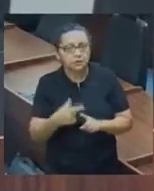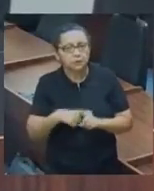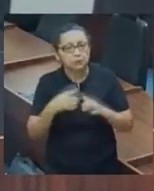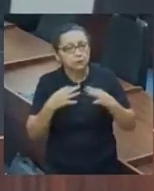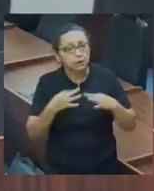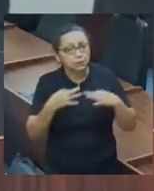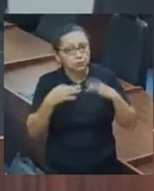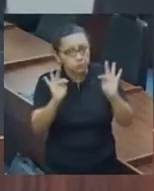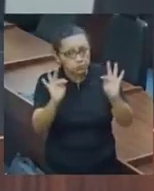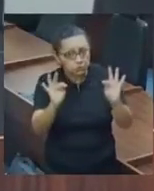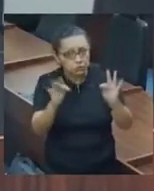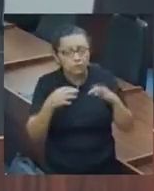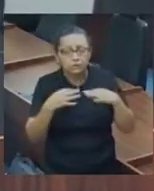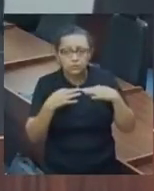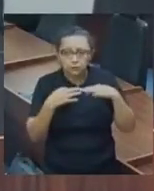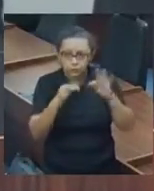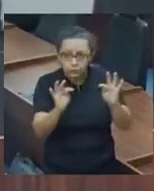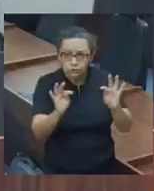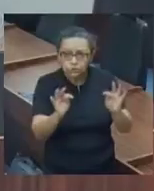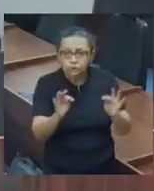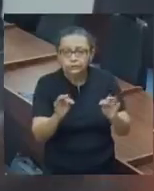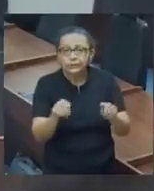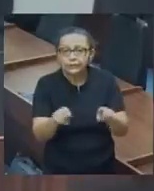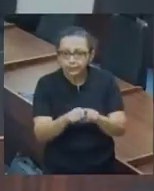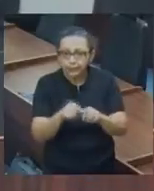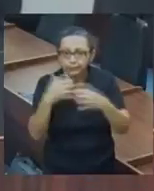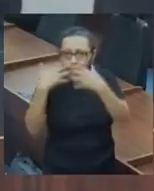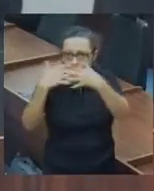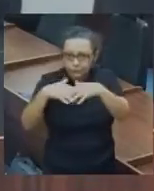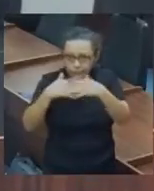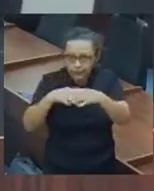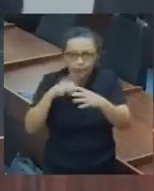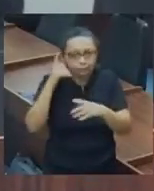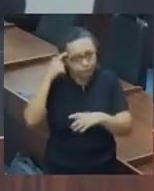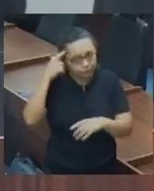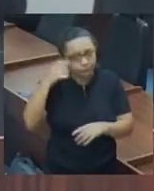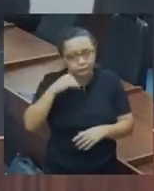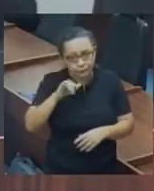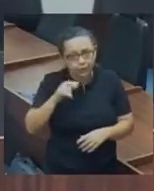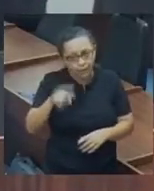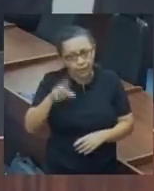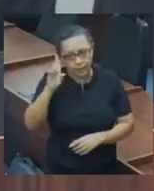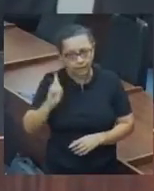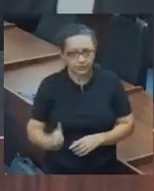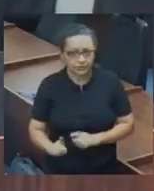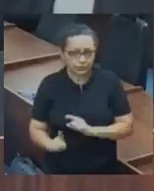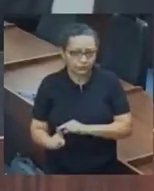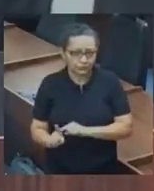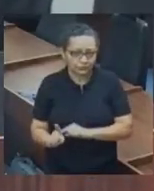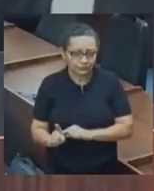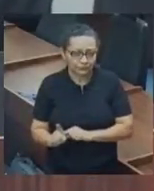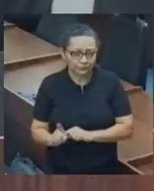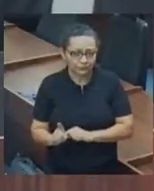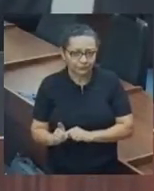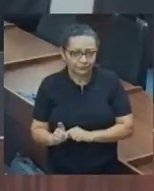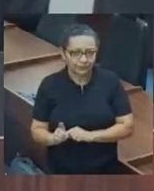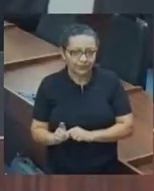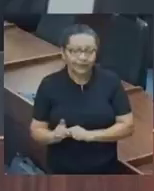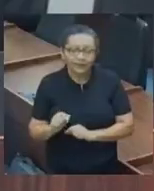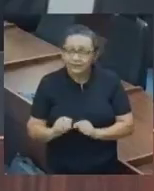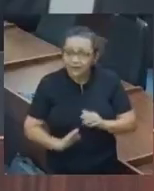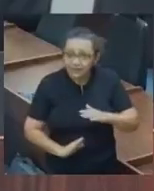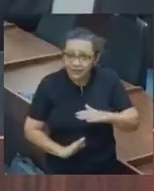assistivas inclusive cerebrais é ele é desse ele essa limitação funcional